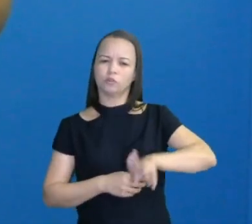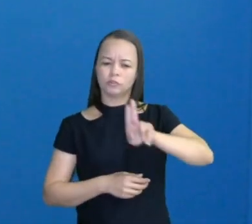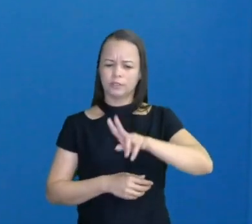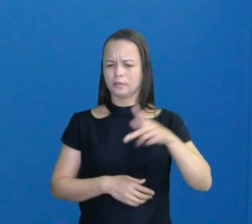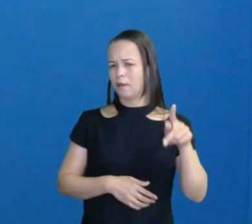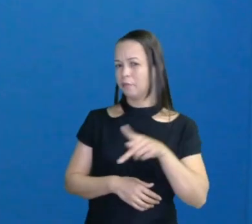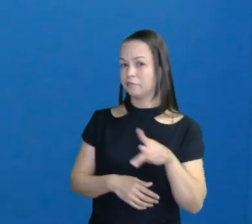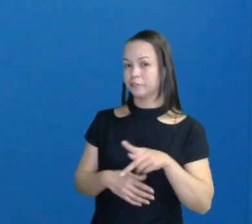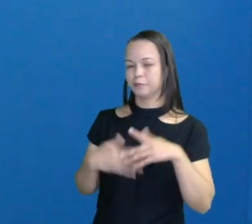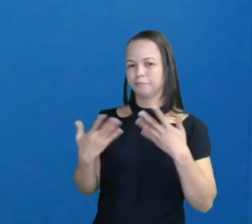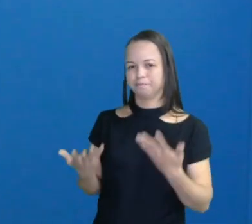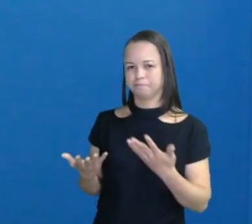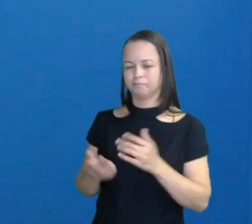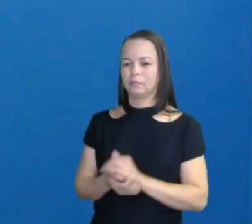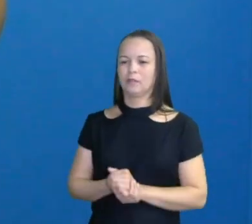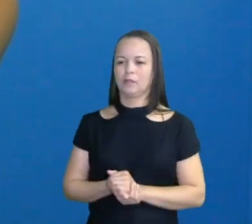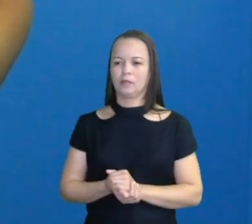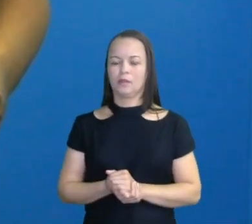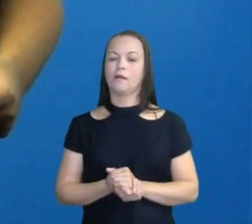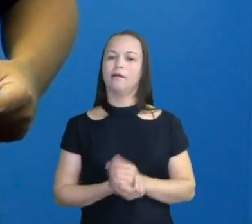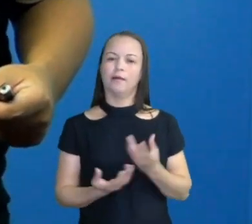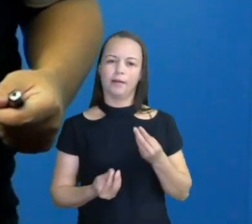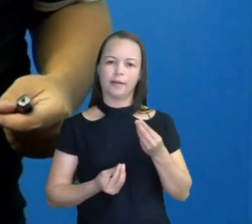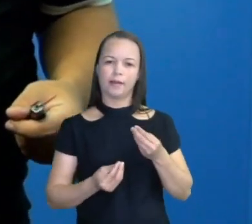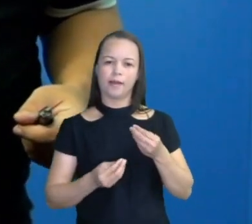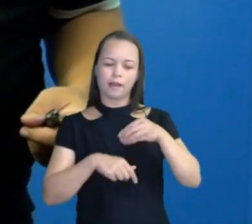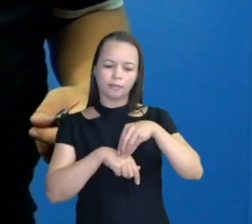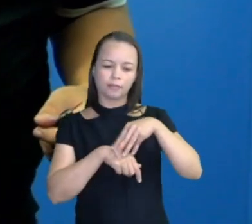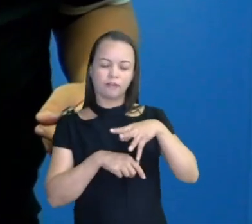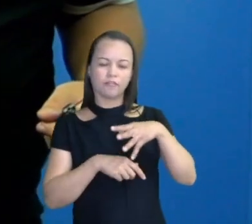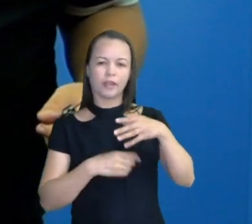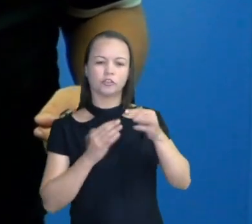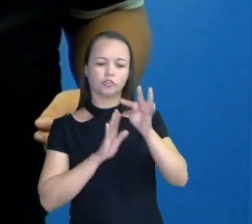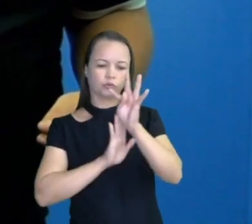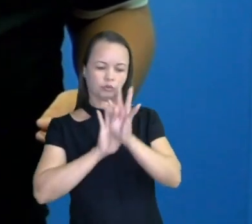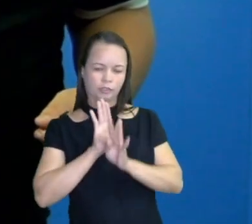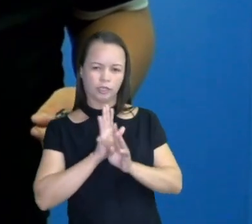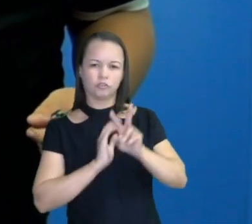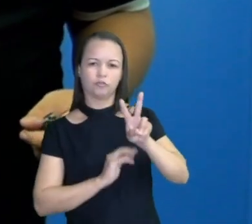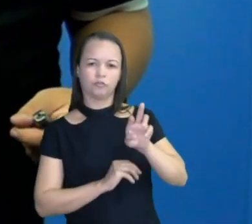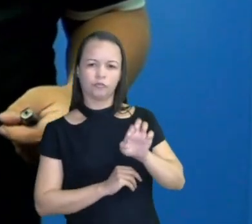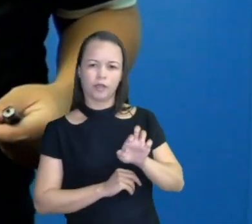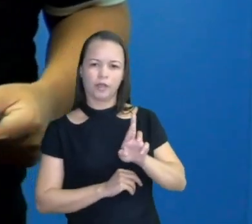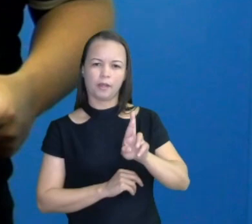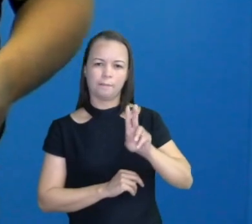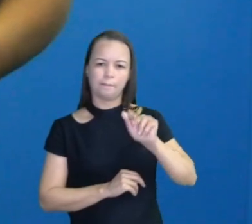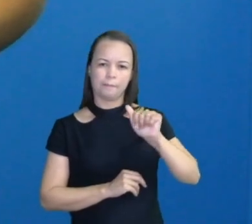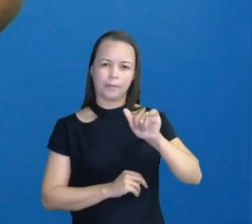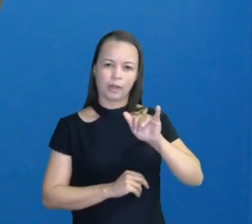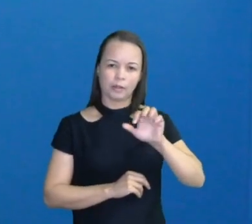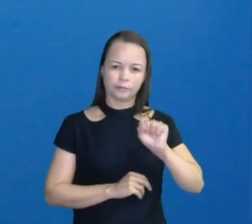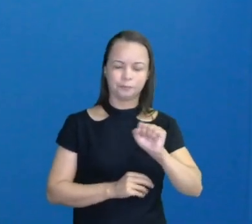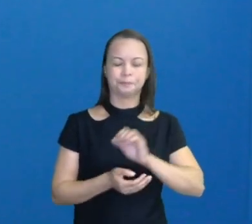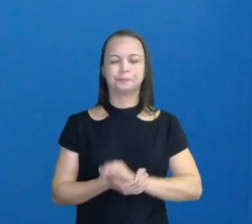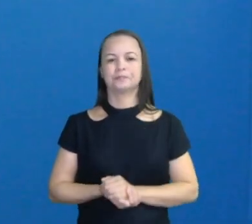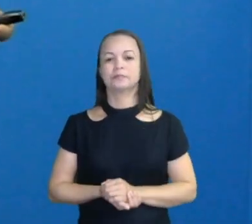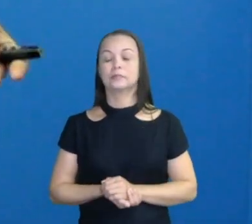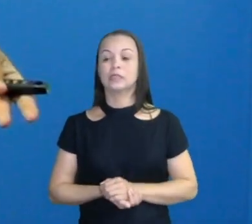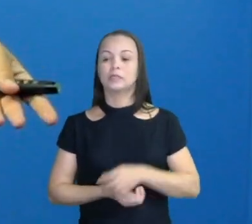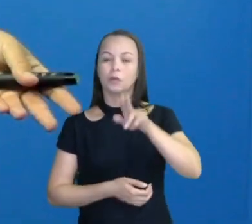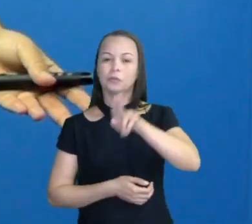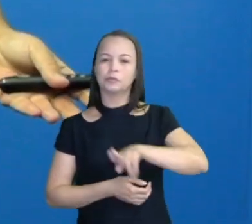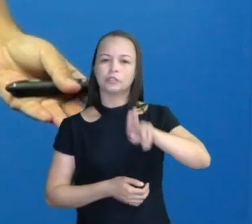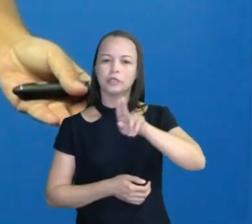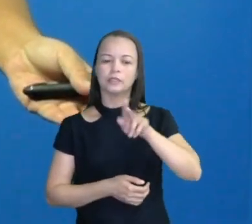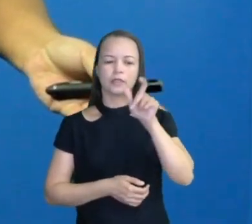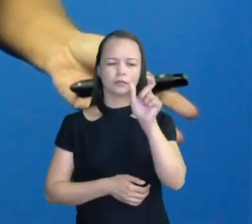professor? Essa forma, através dos textos verbais, tá bom? Eles utilizam as